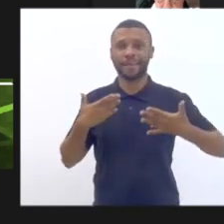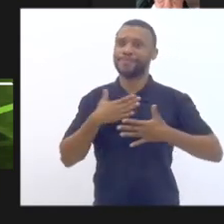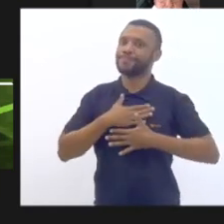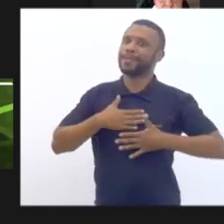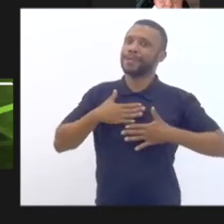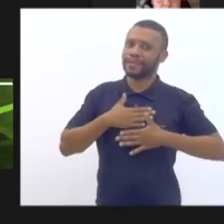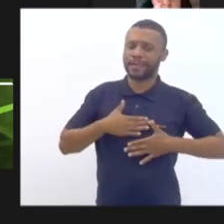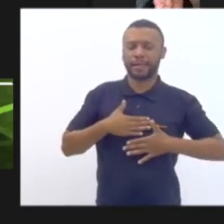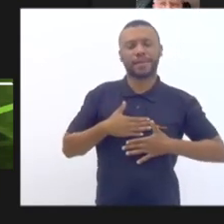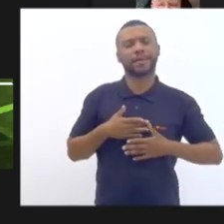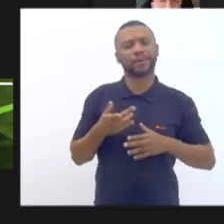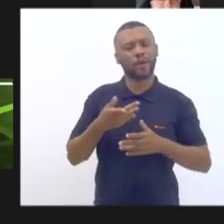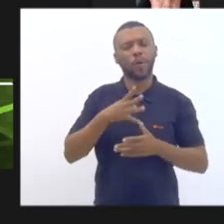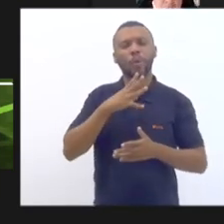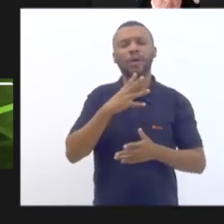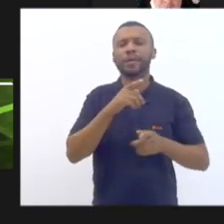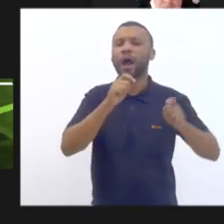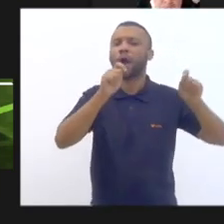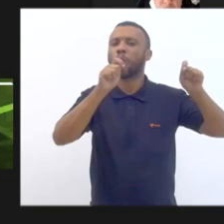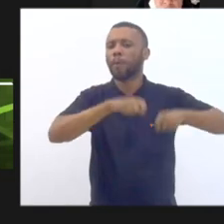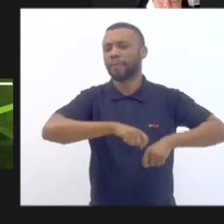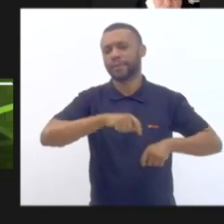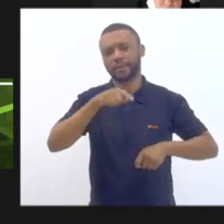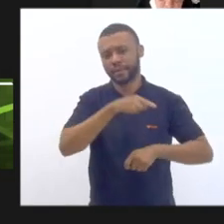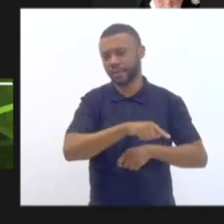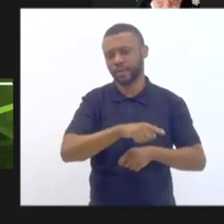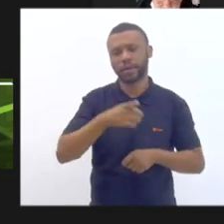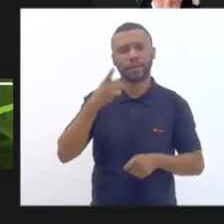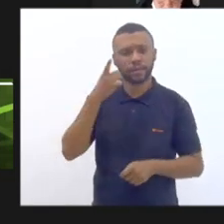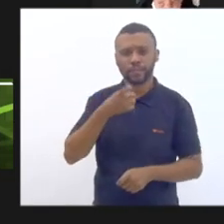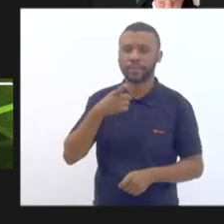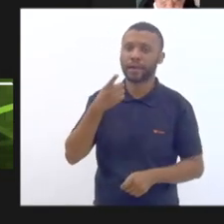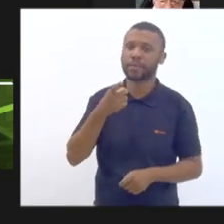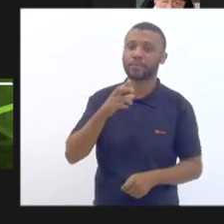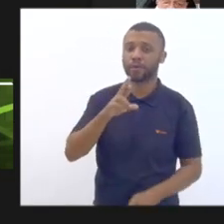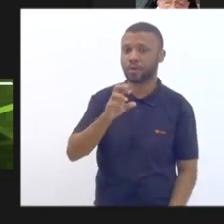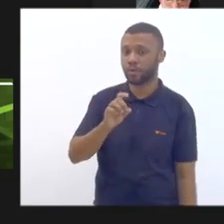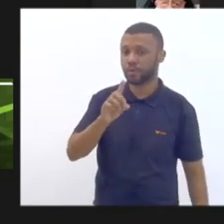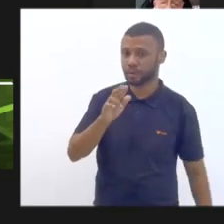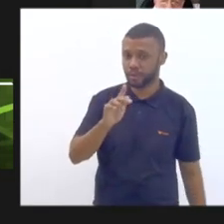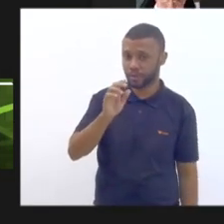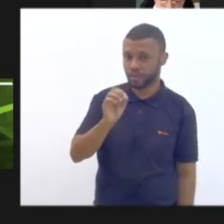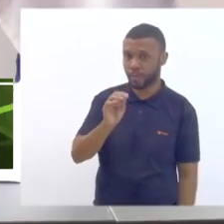e por sua competência também, ao deputado Rodrigo Bacelar como presidente da CCJ.